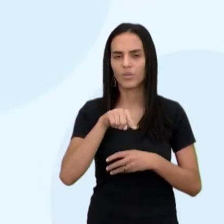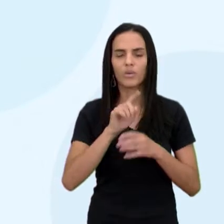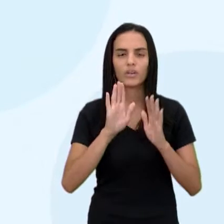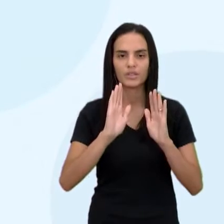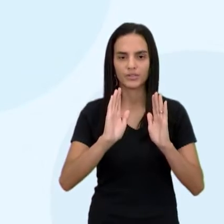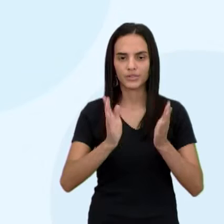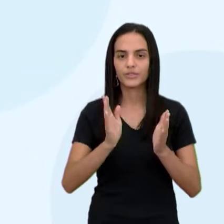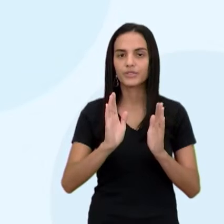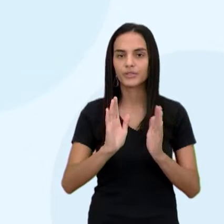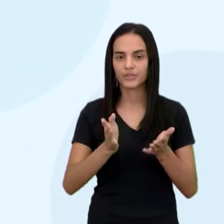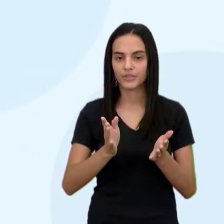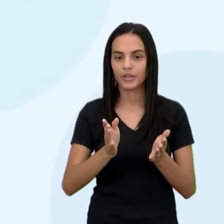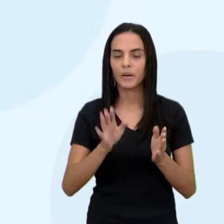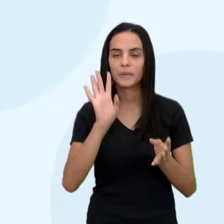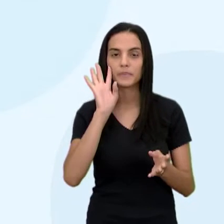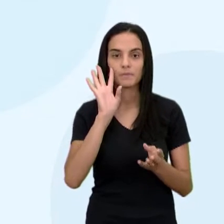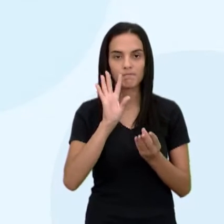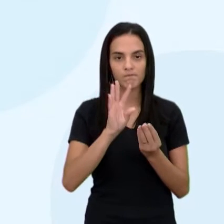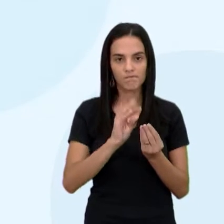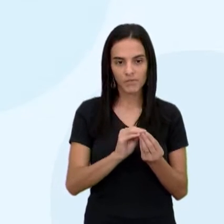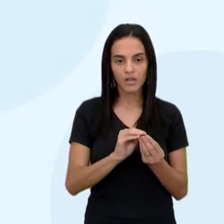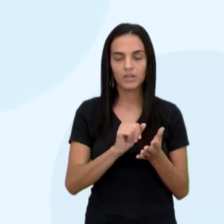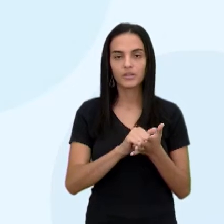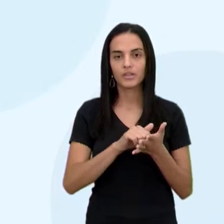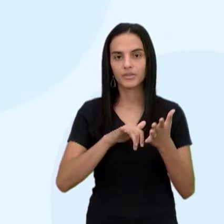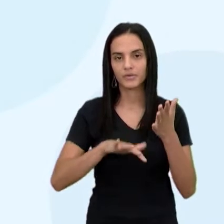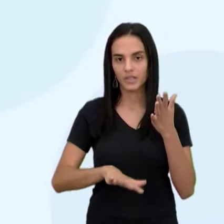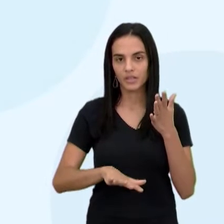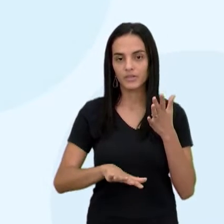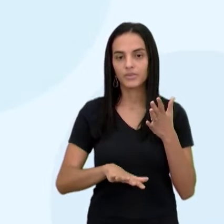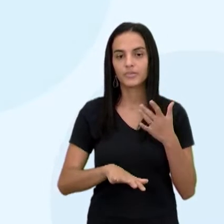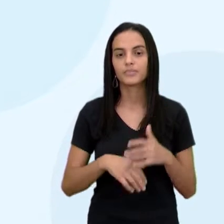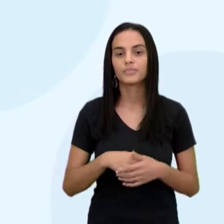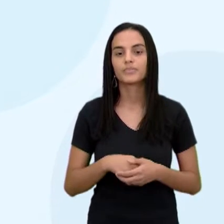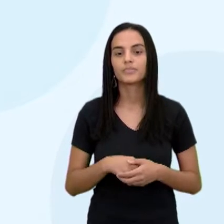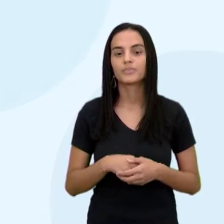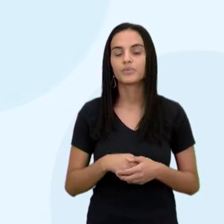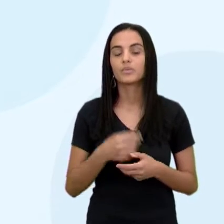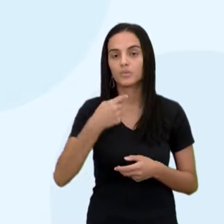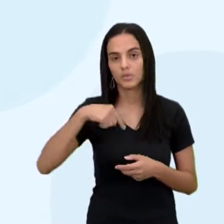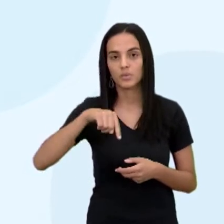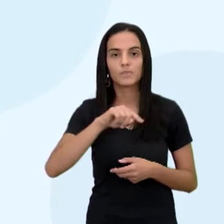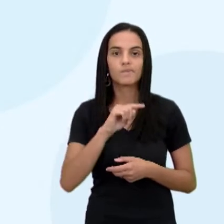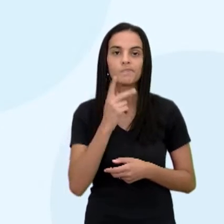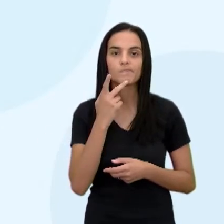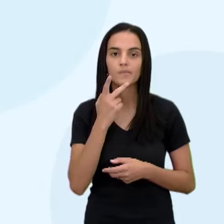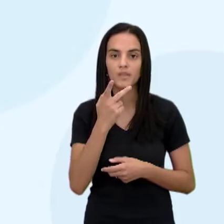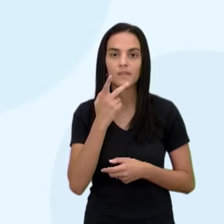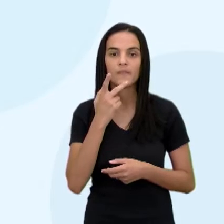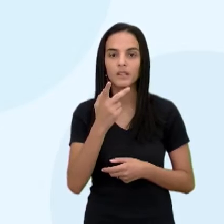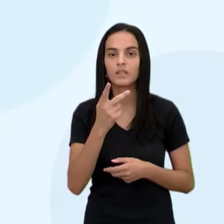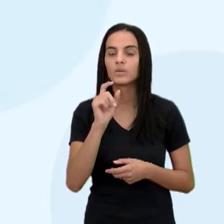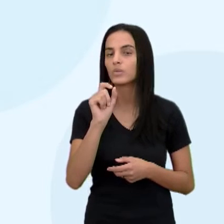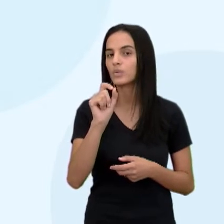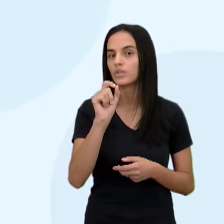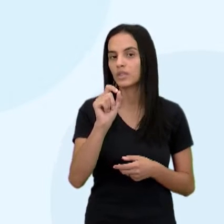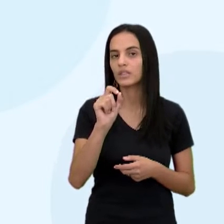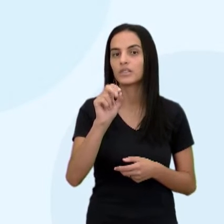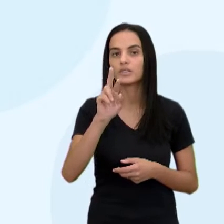em vias de conclusão dessa atividade e a gente está falando de refugiados